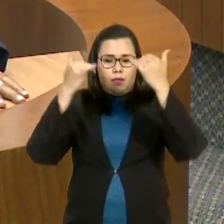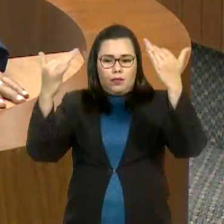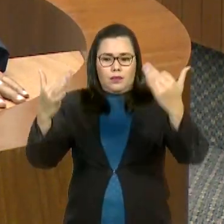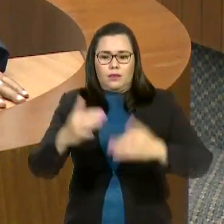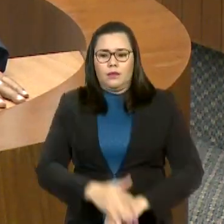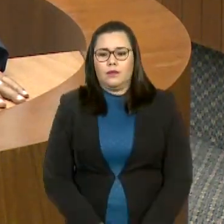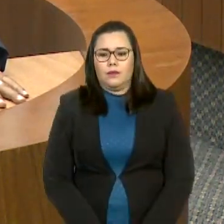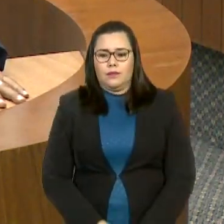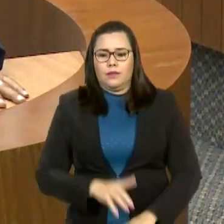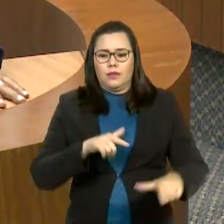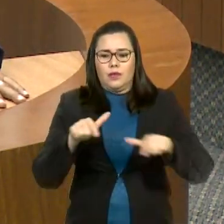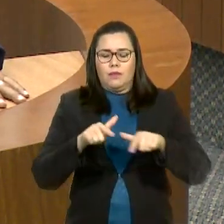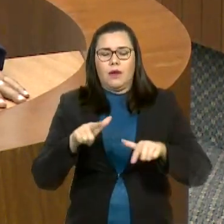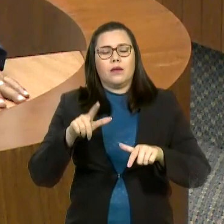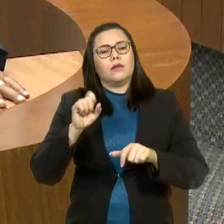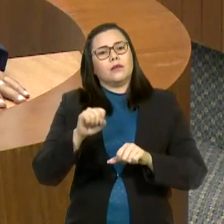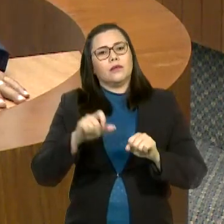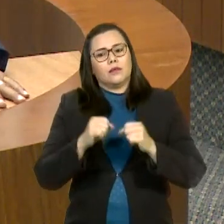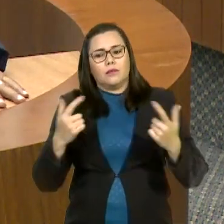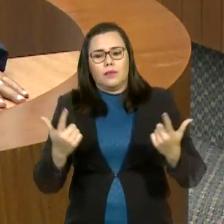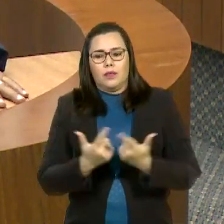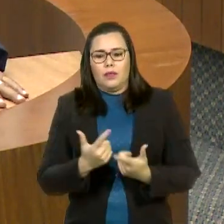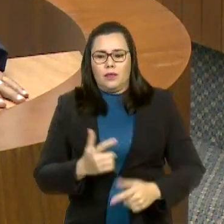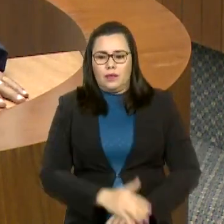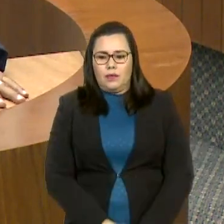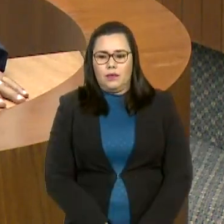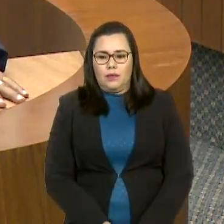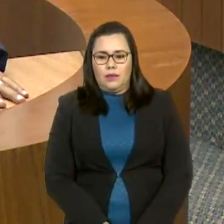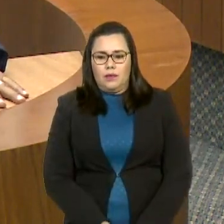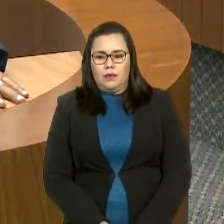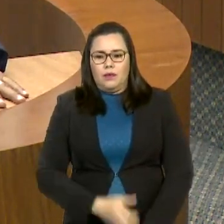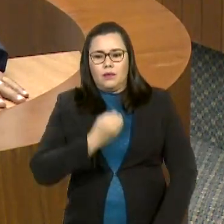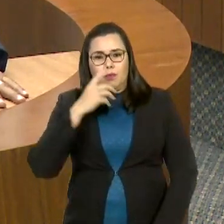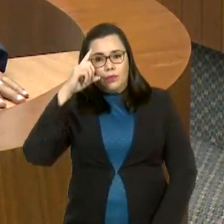poder, internautas, meu bom dia.